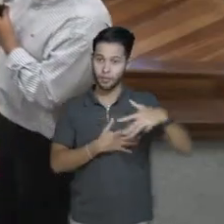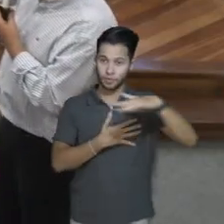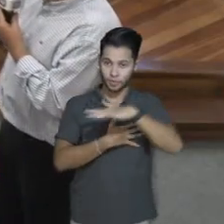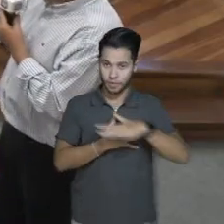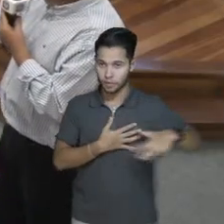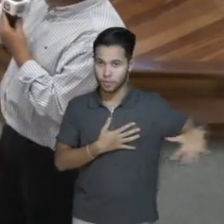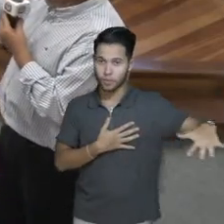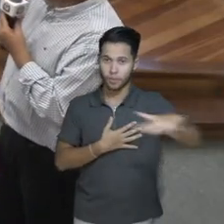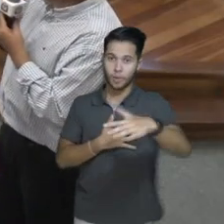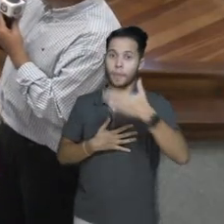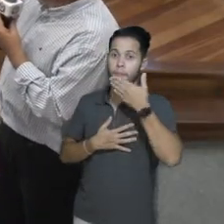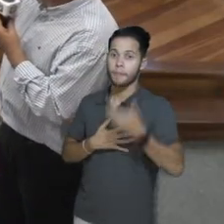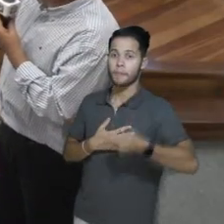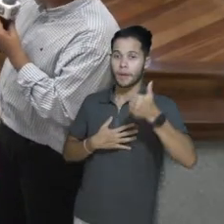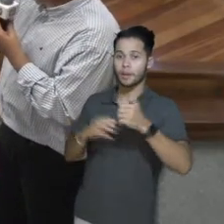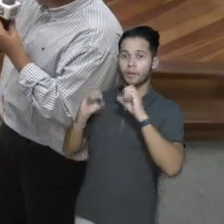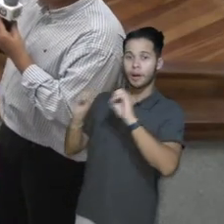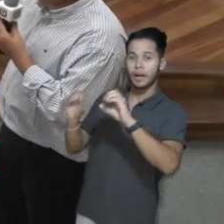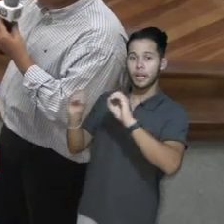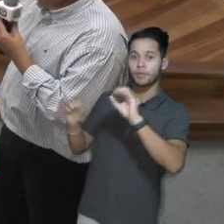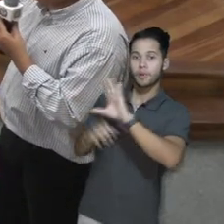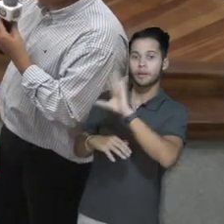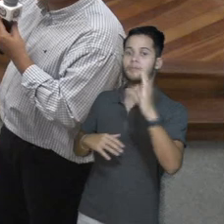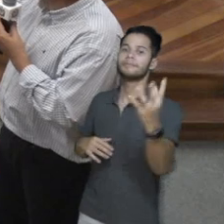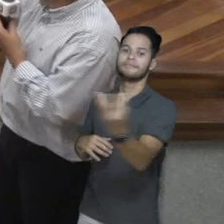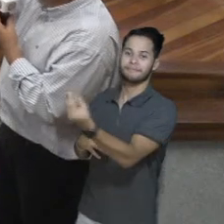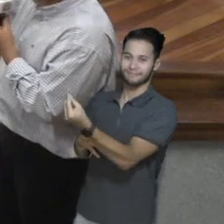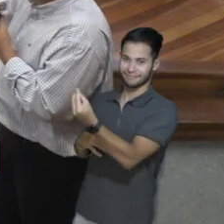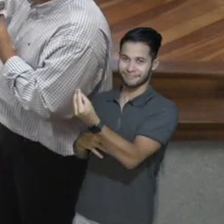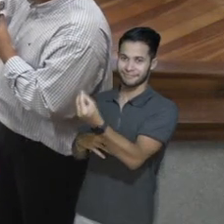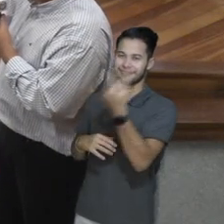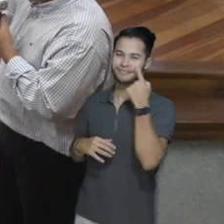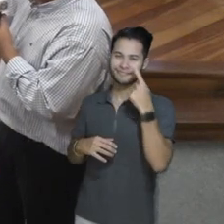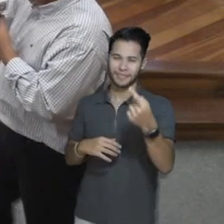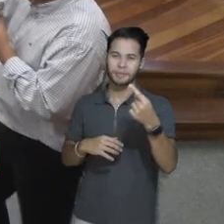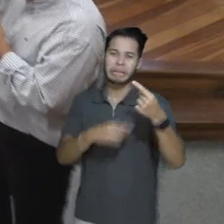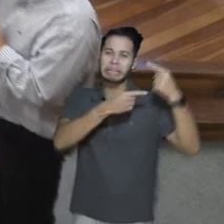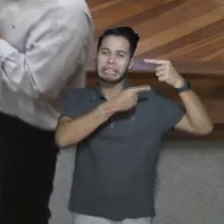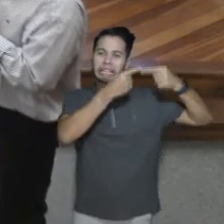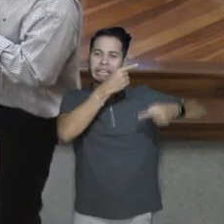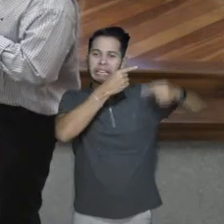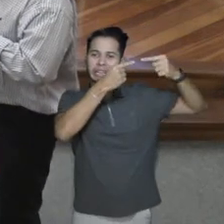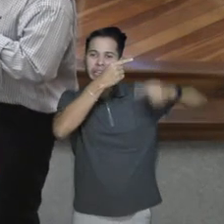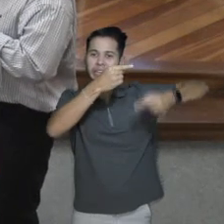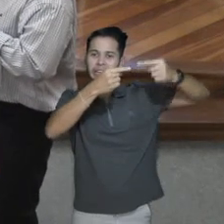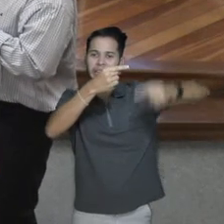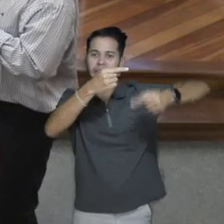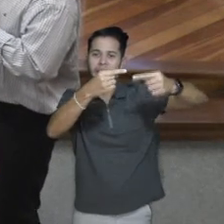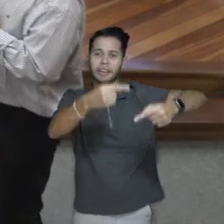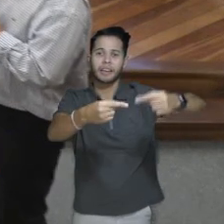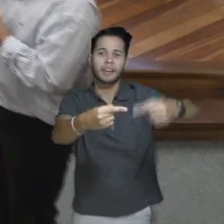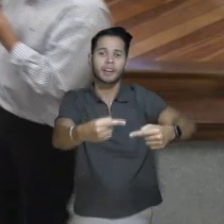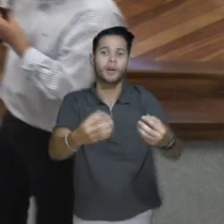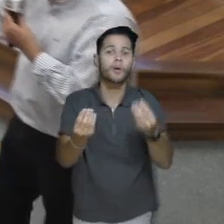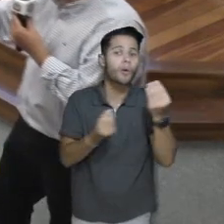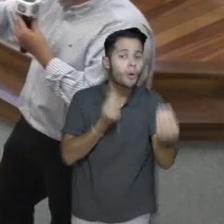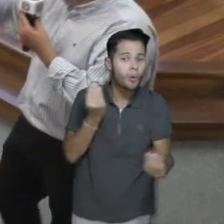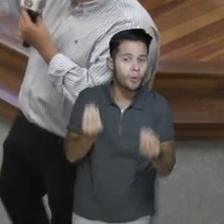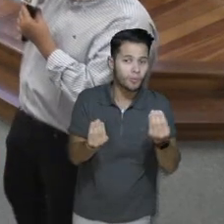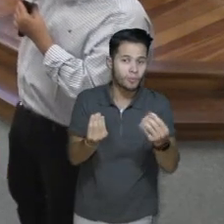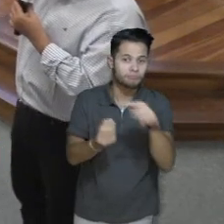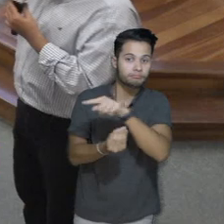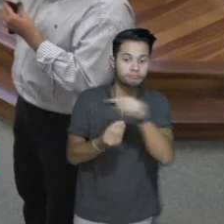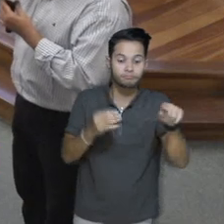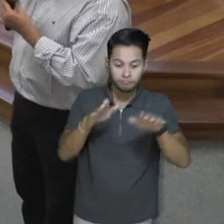vejam que ao mesmo tempo que é difícil romper esse círculos viciosos que vem de anos se você dá um passo à frente você começa a criar